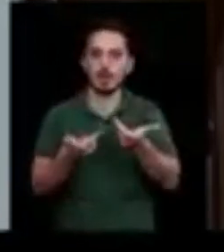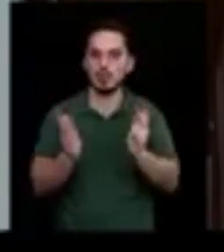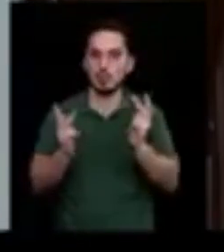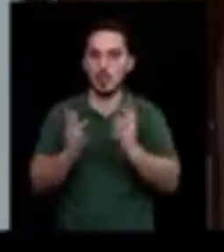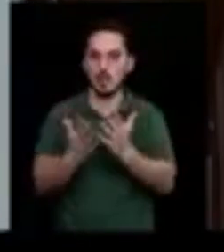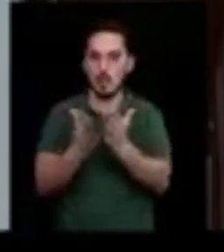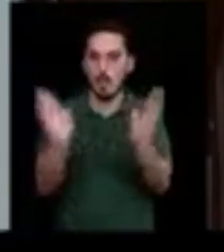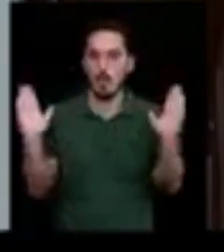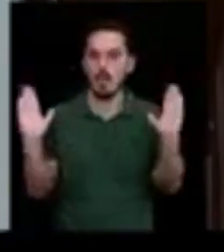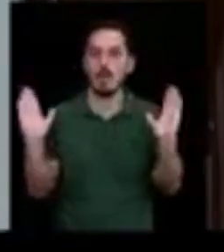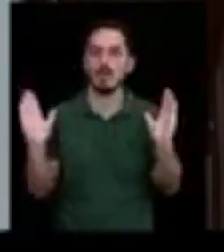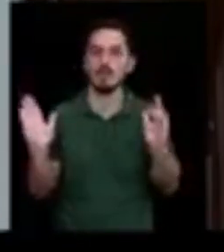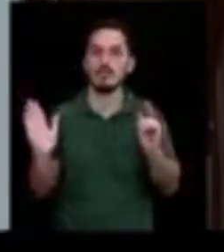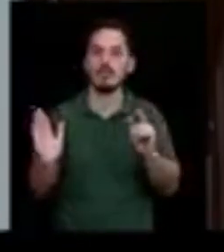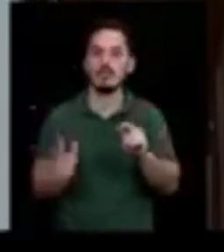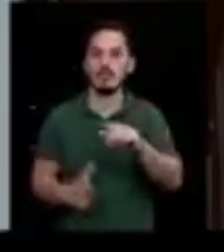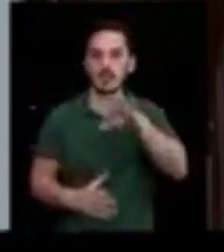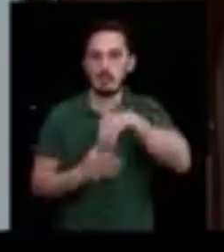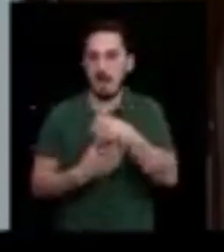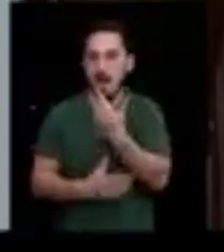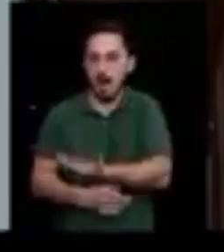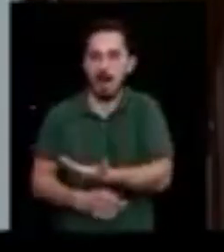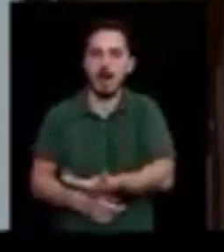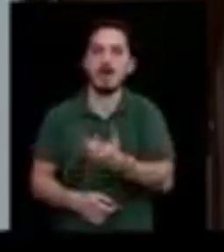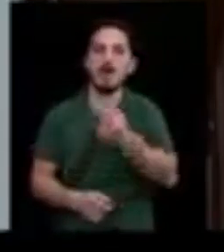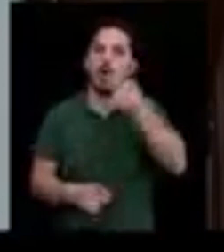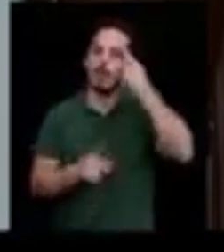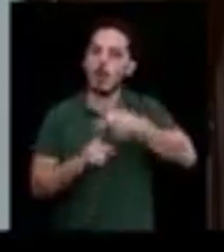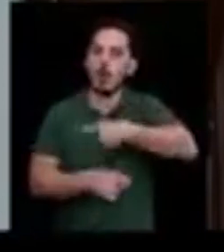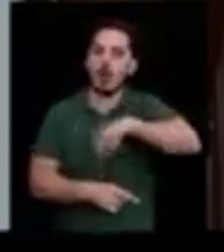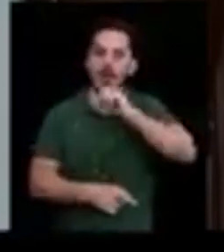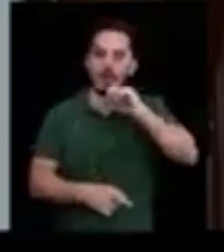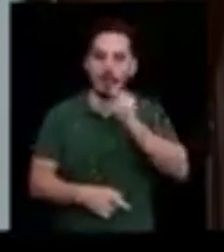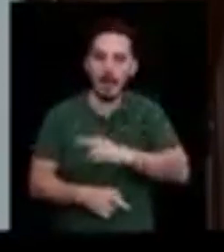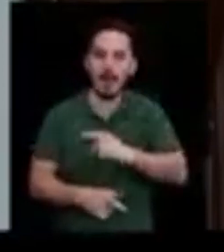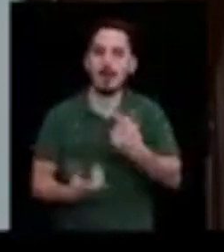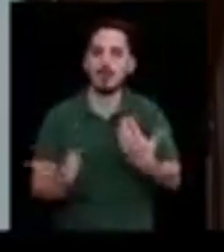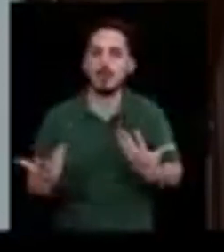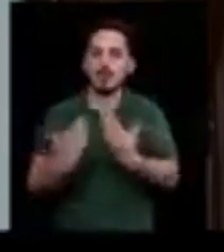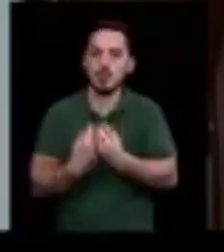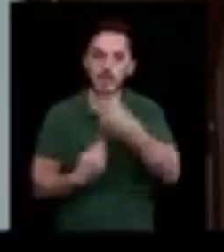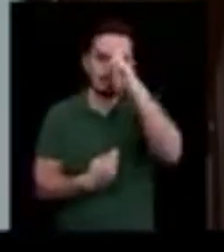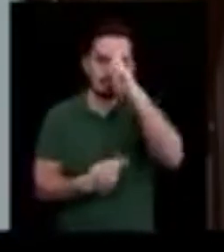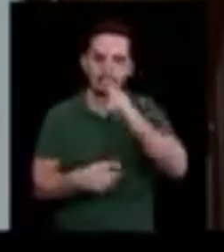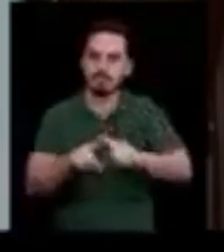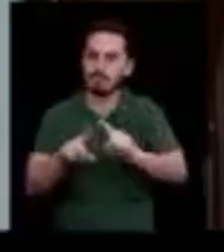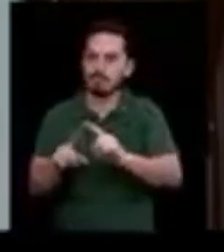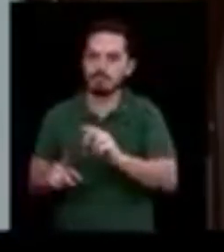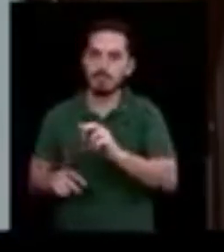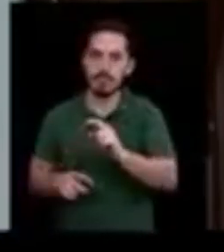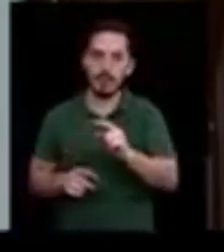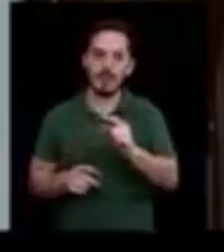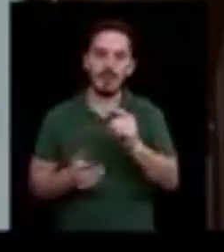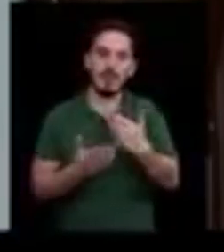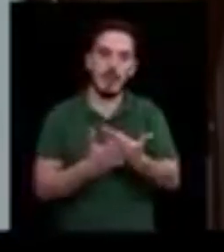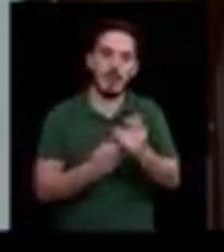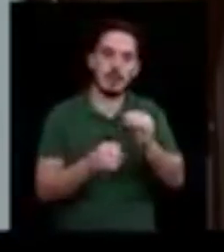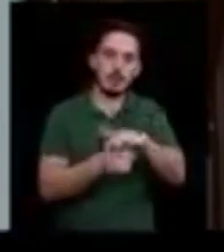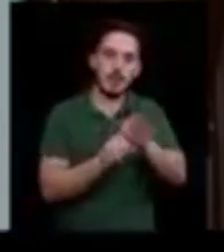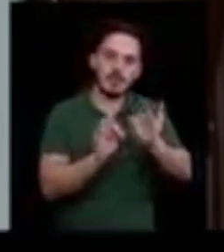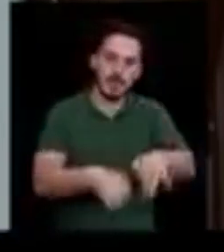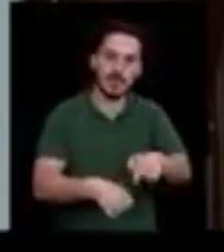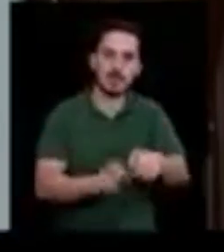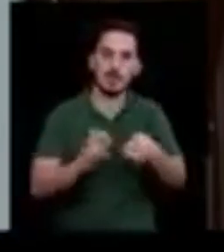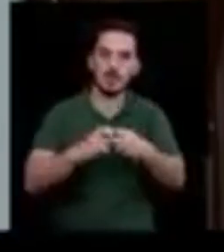predisposição, dentro da que existe, para que possamos juntar esforços para pôr termo a esta situação. Isto são